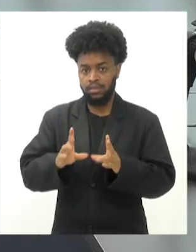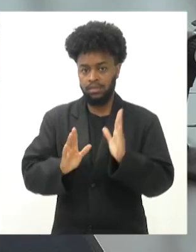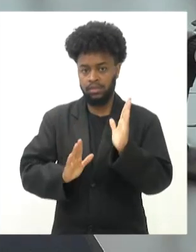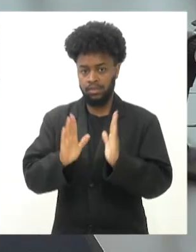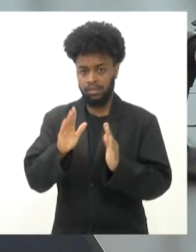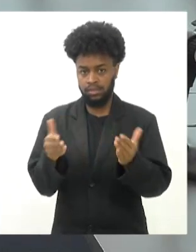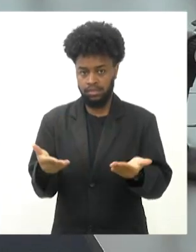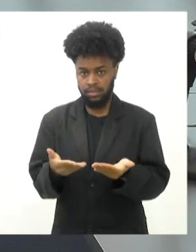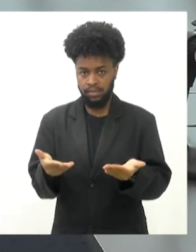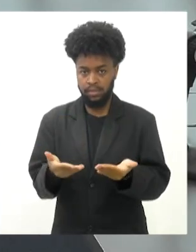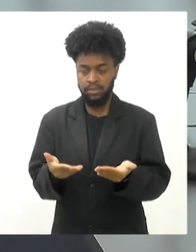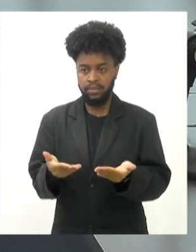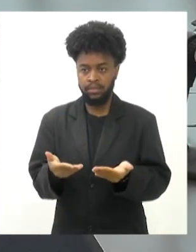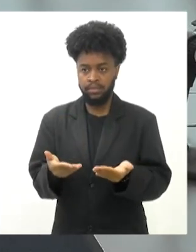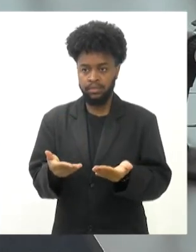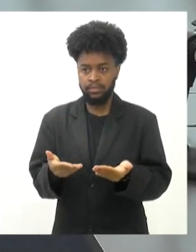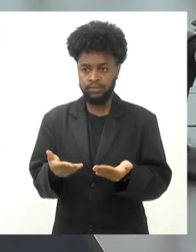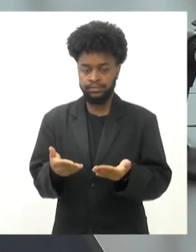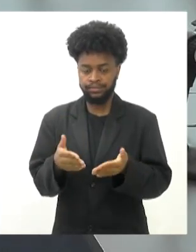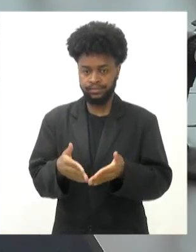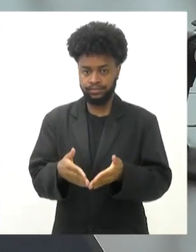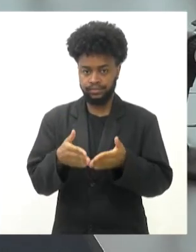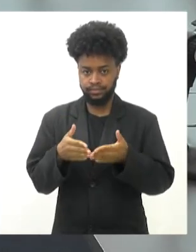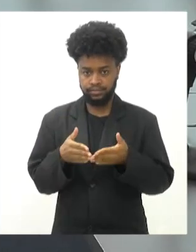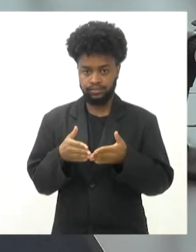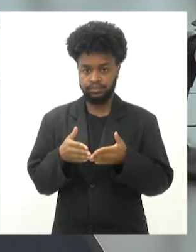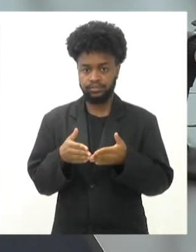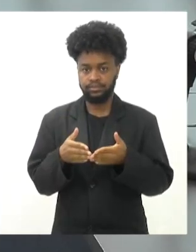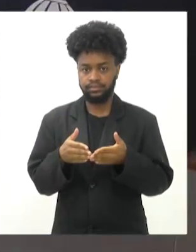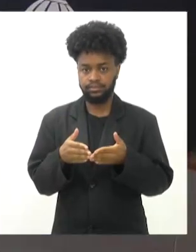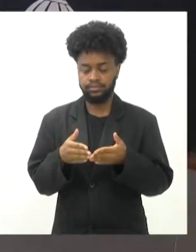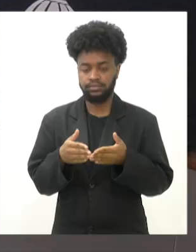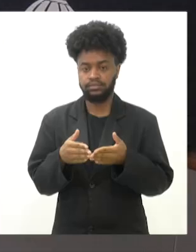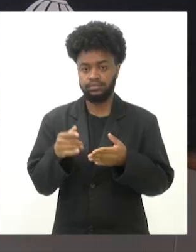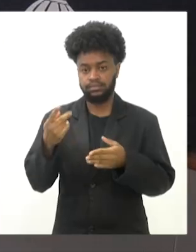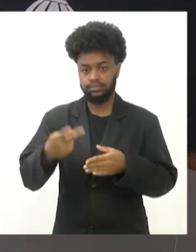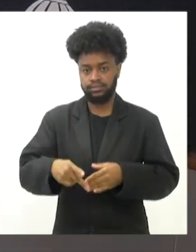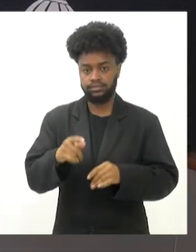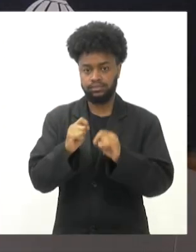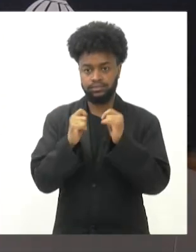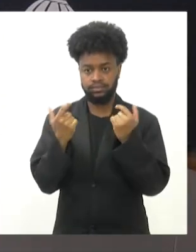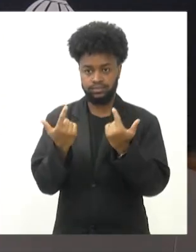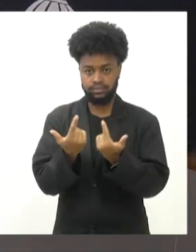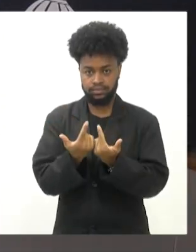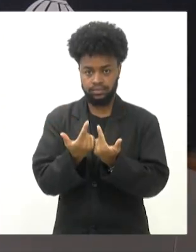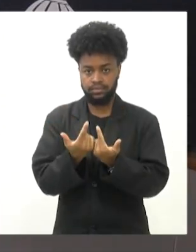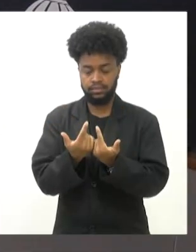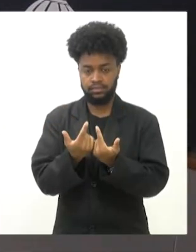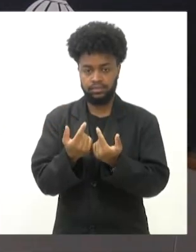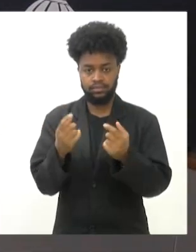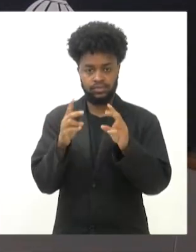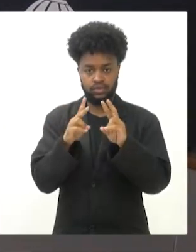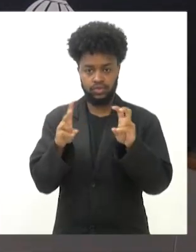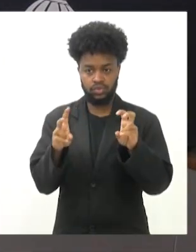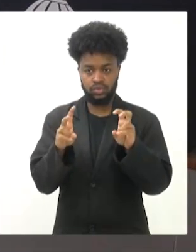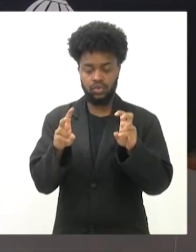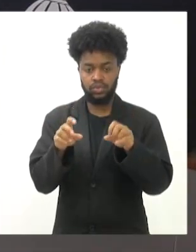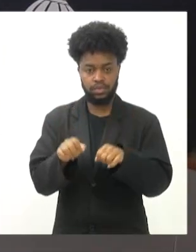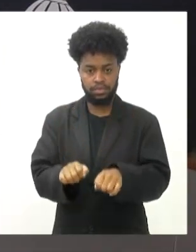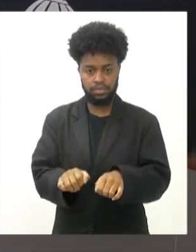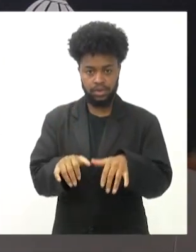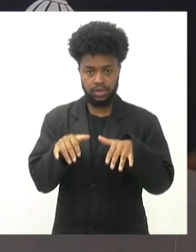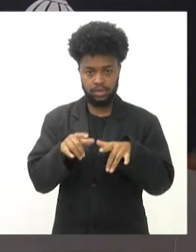período de recesso do parlamento no âmbito das sessões plenárias,